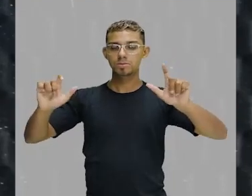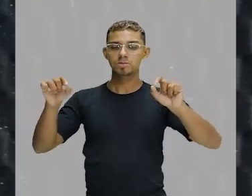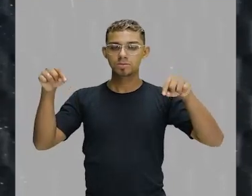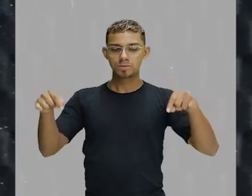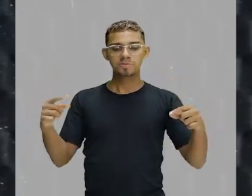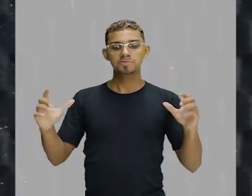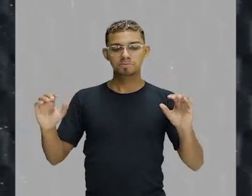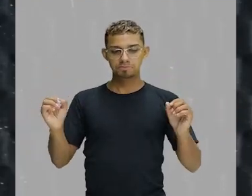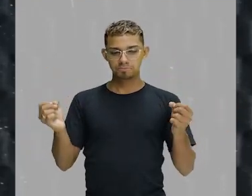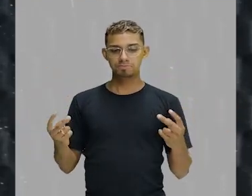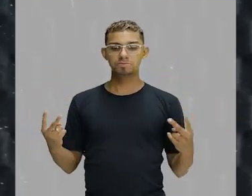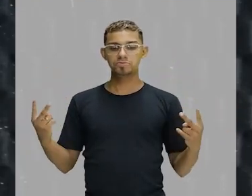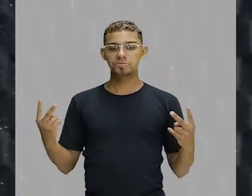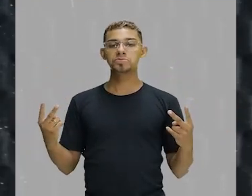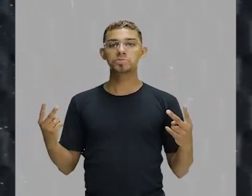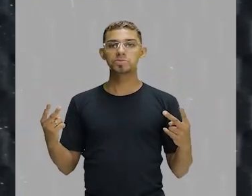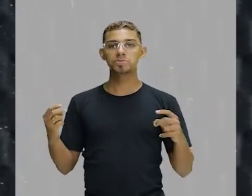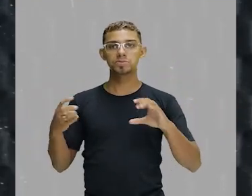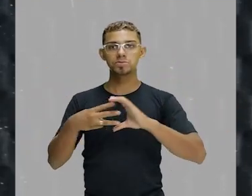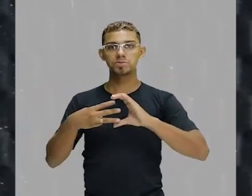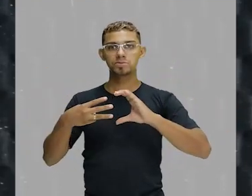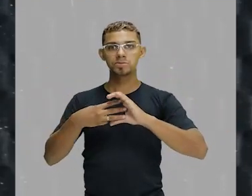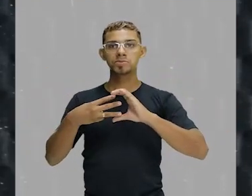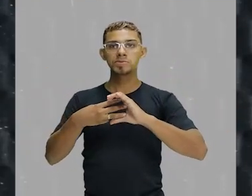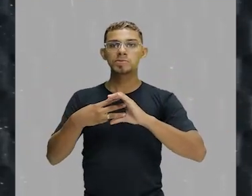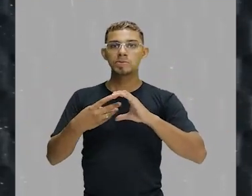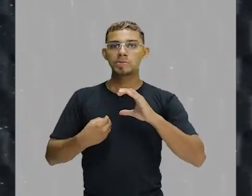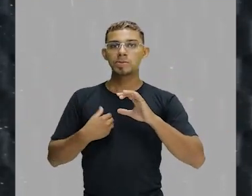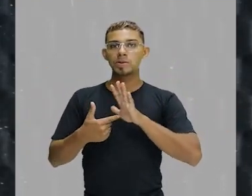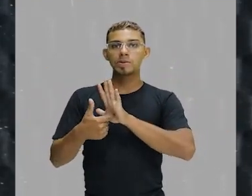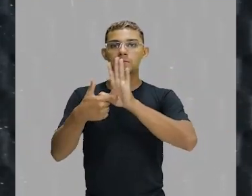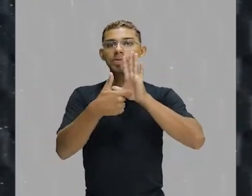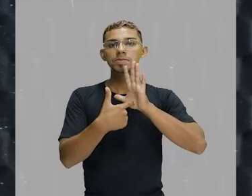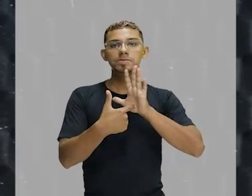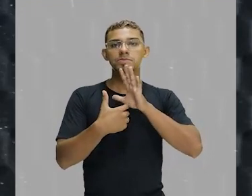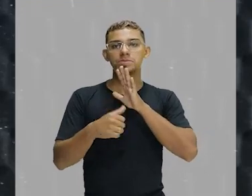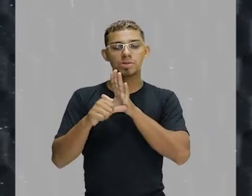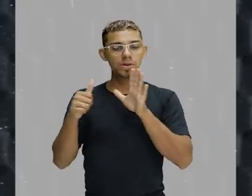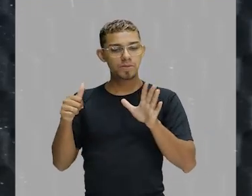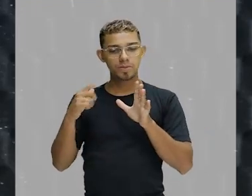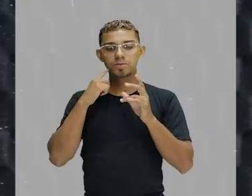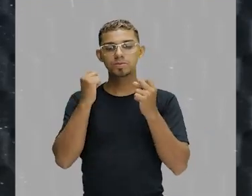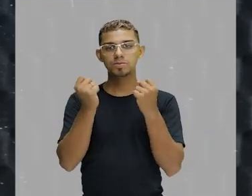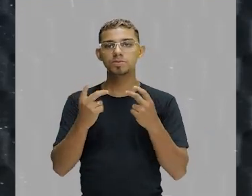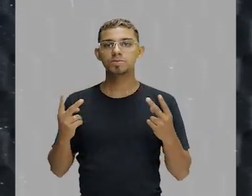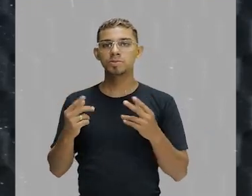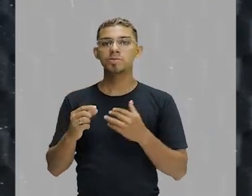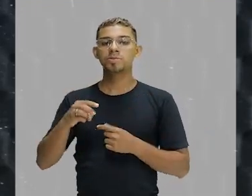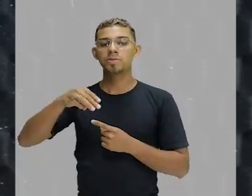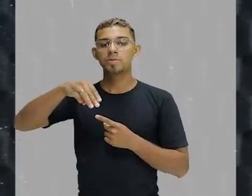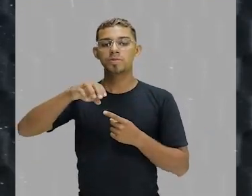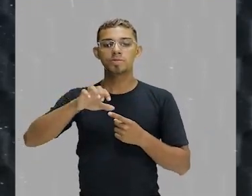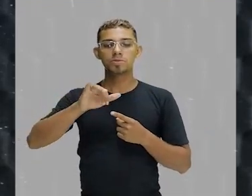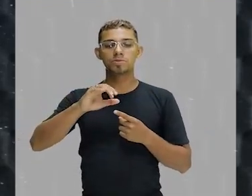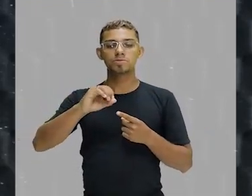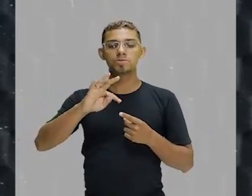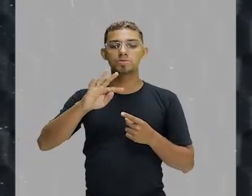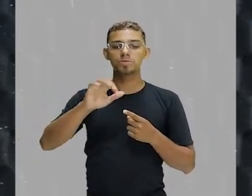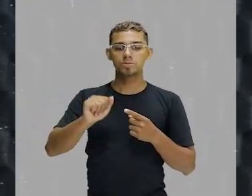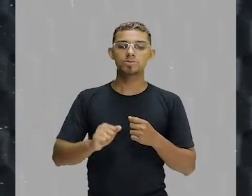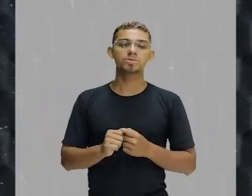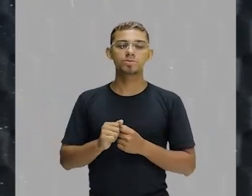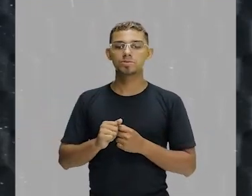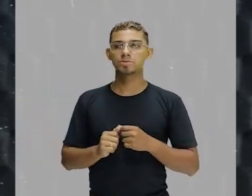aqui, dessas duas células que tinham aparecido na primeira divisão meiótica. Então, eu tenho duas meioses,